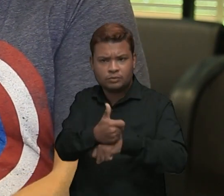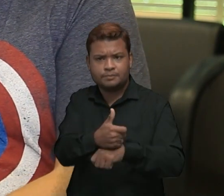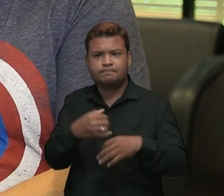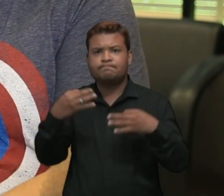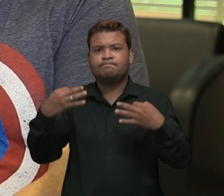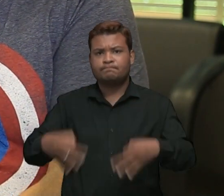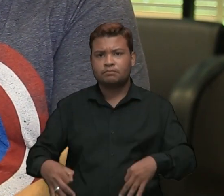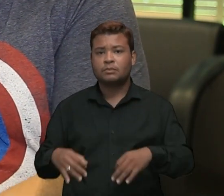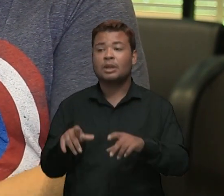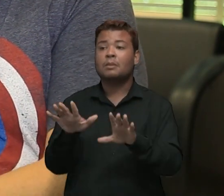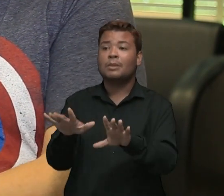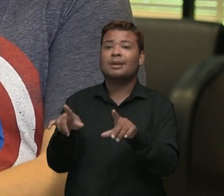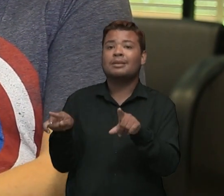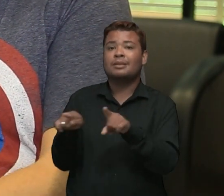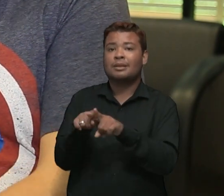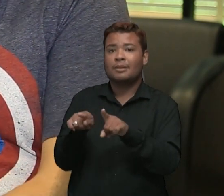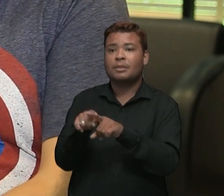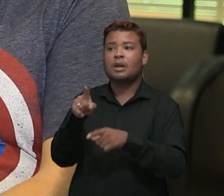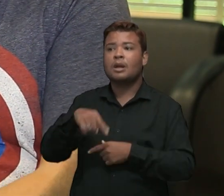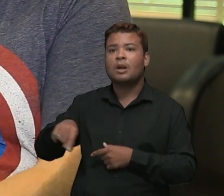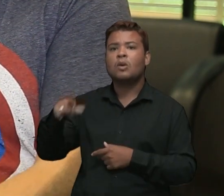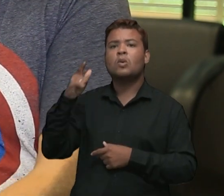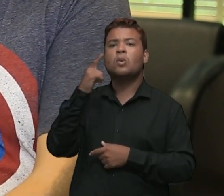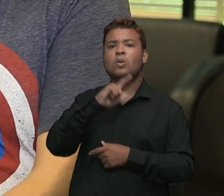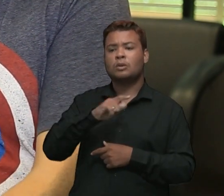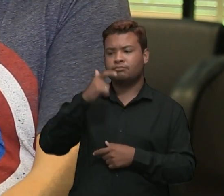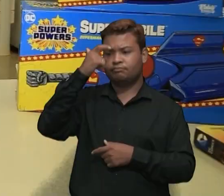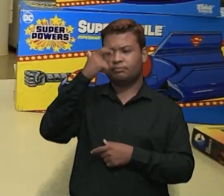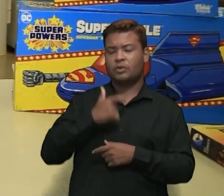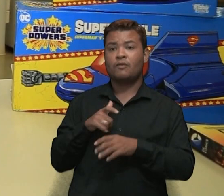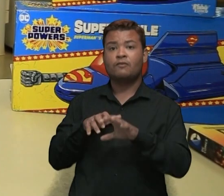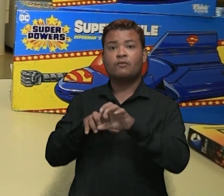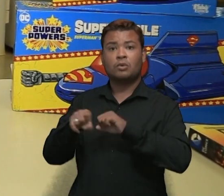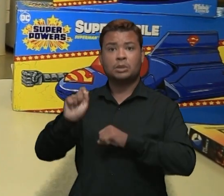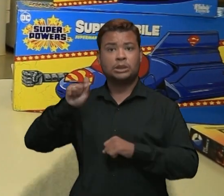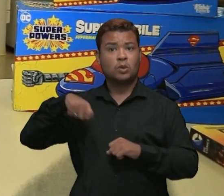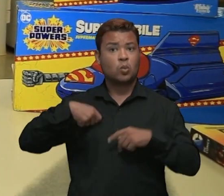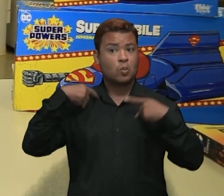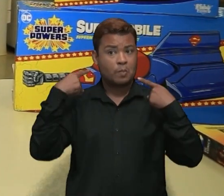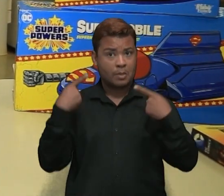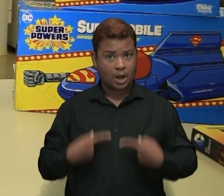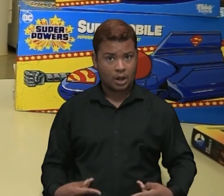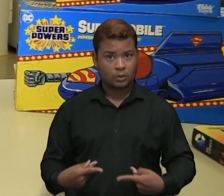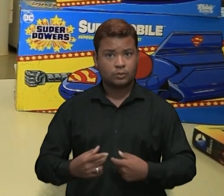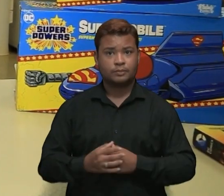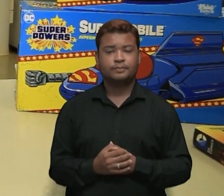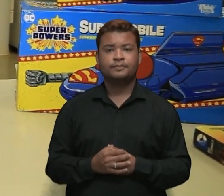a formação dessa pessoa enquanto ser humano.